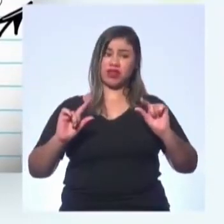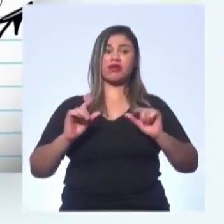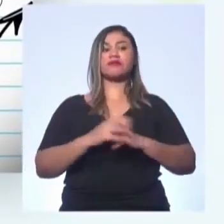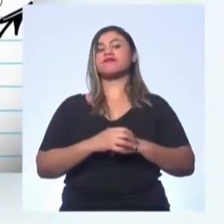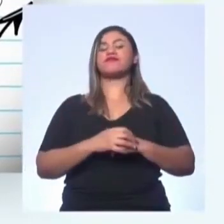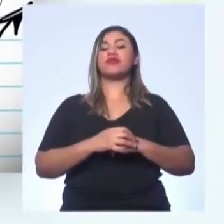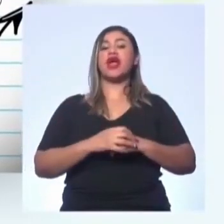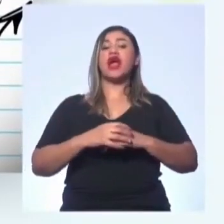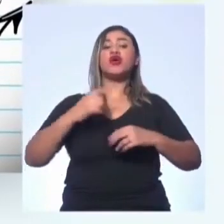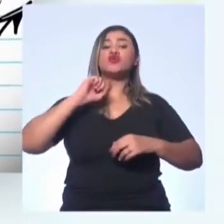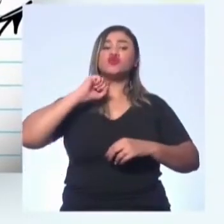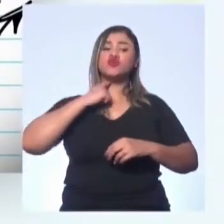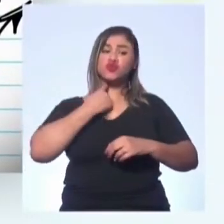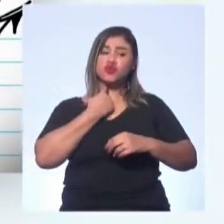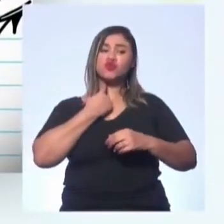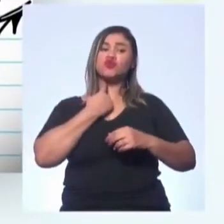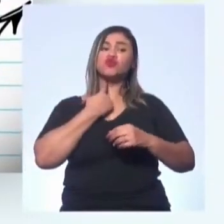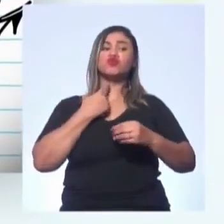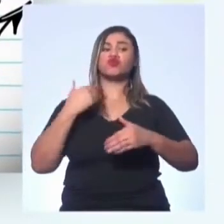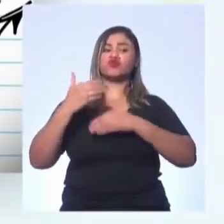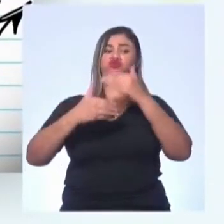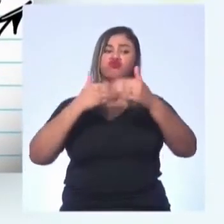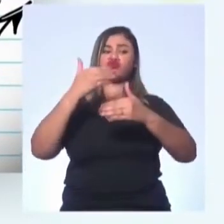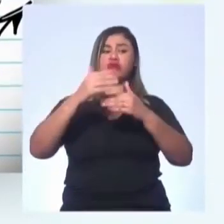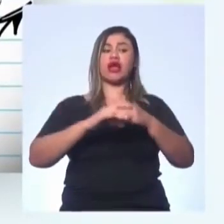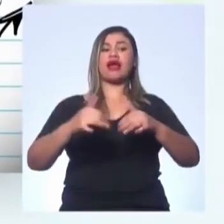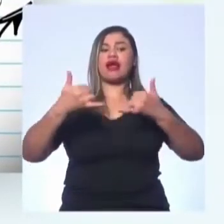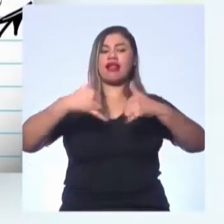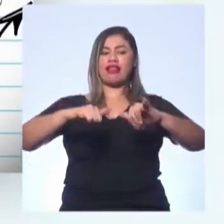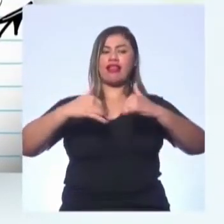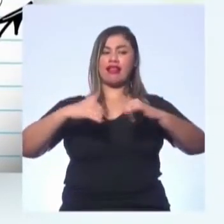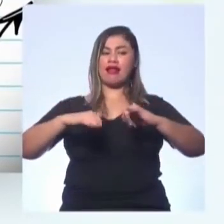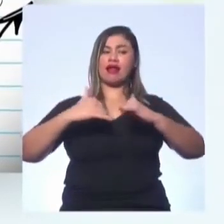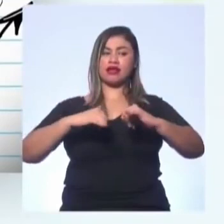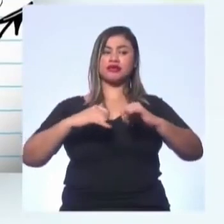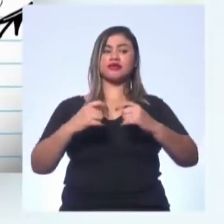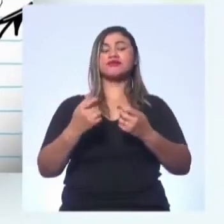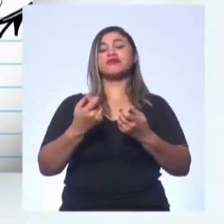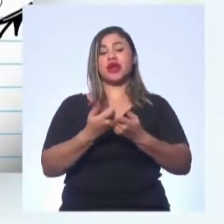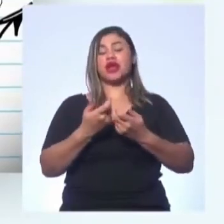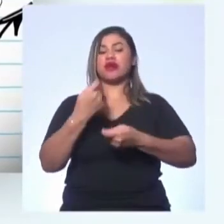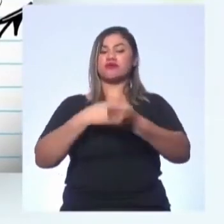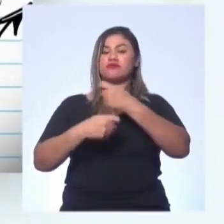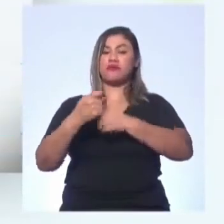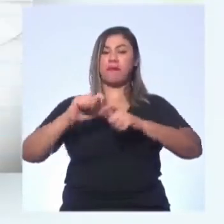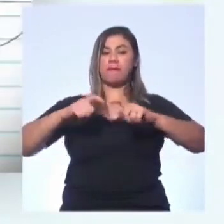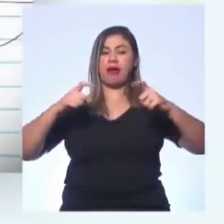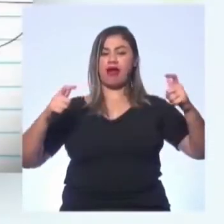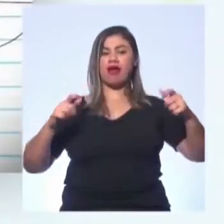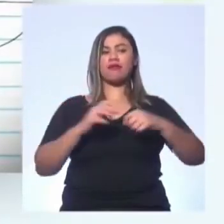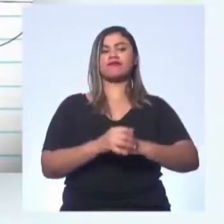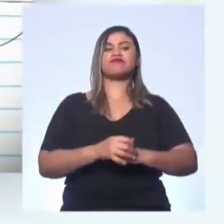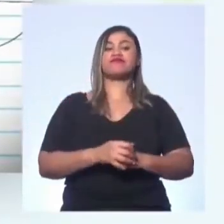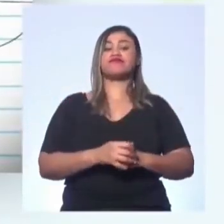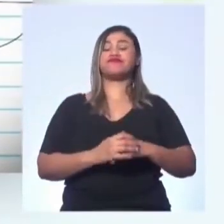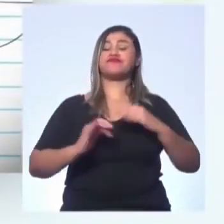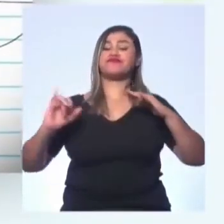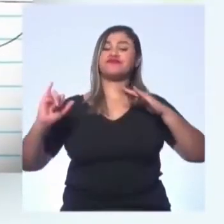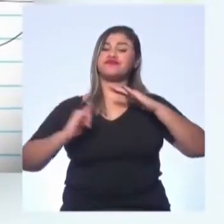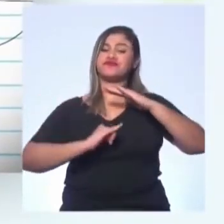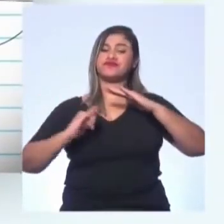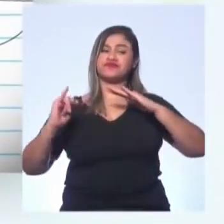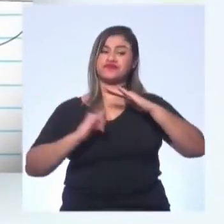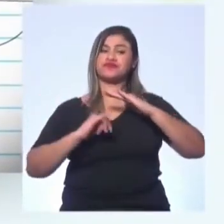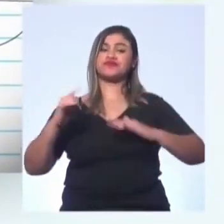de resíduos, ao uso de energia e ao desempenho macroeconômico e financeiro do país. Por fim, a dimensão institucional tem